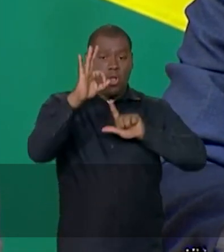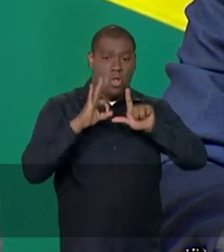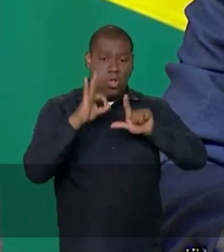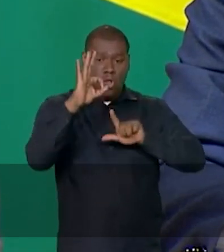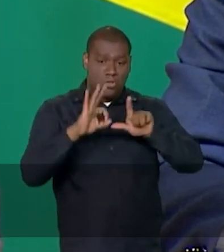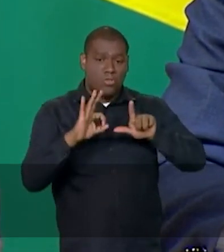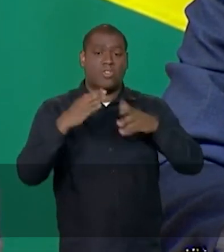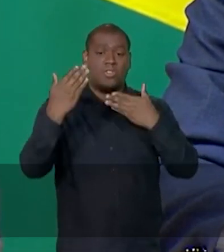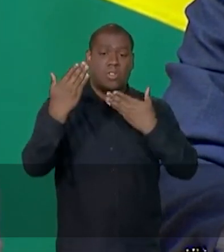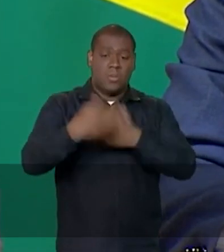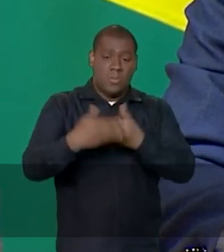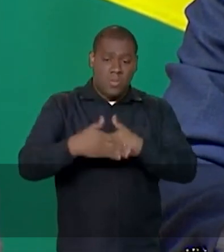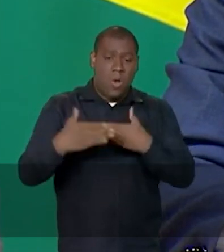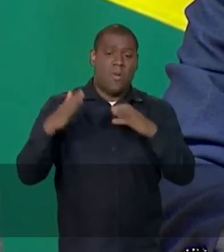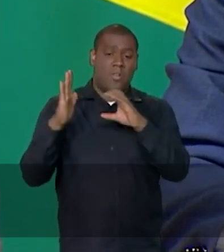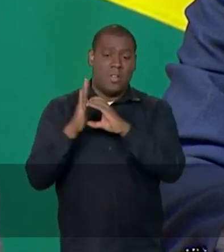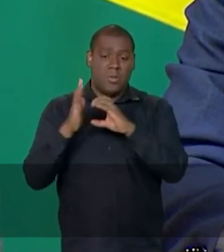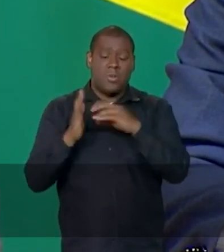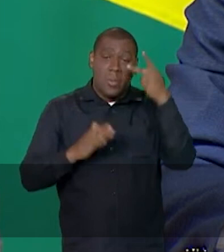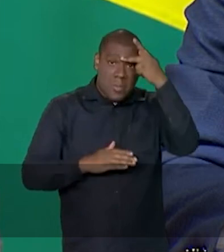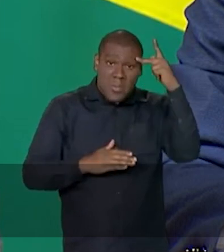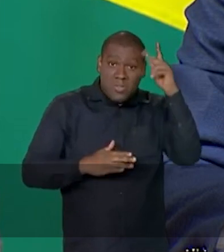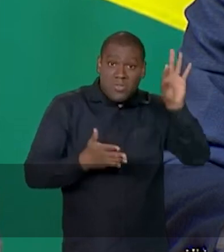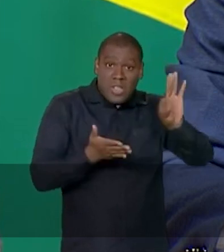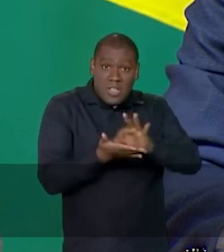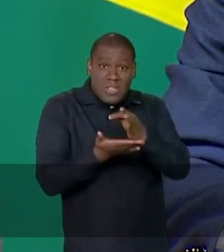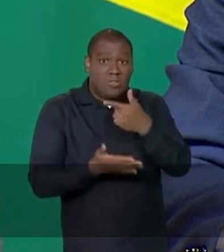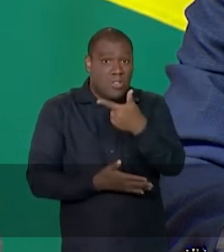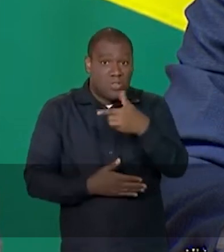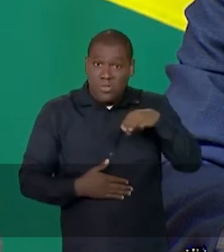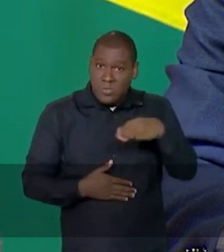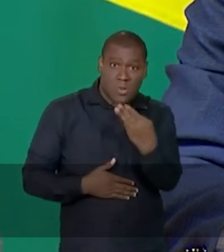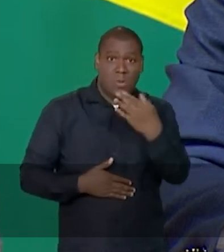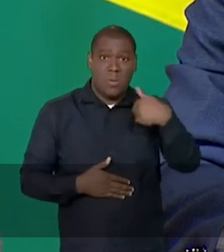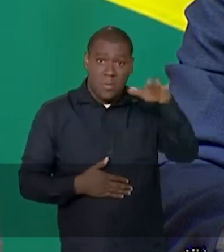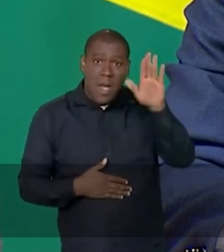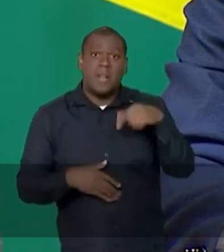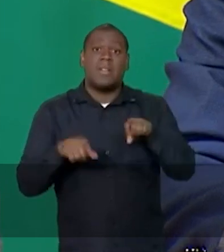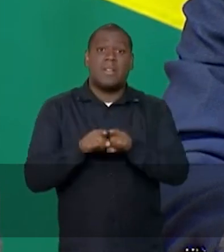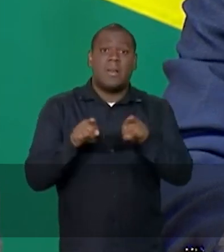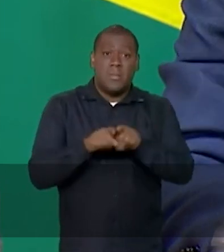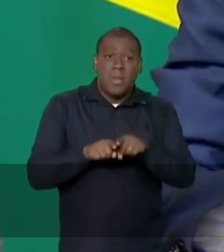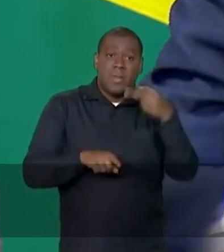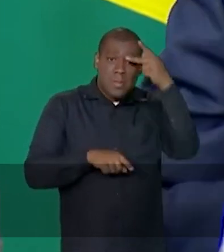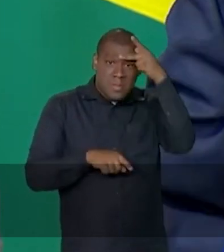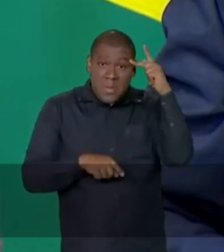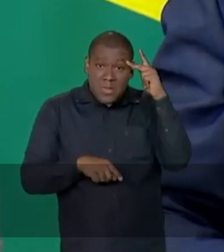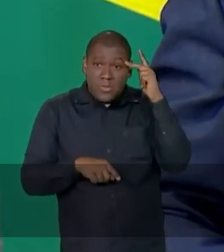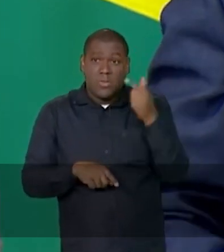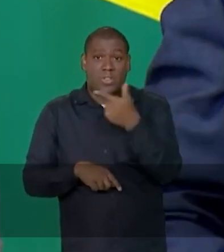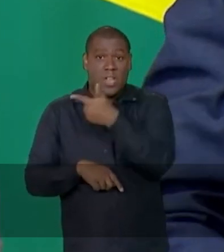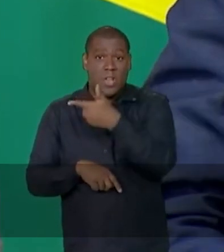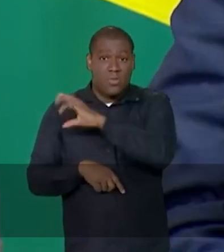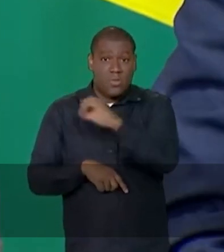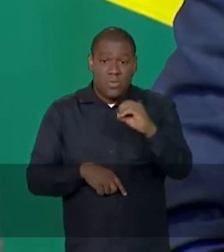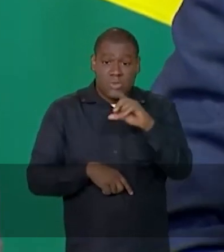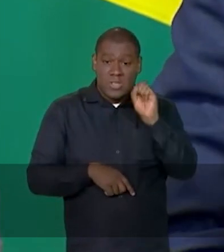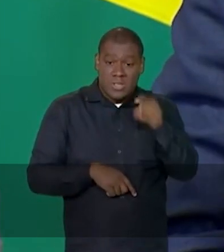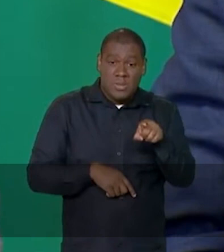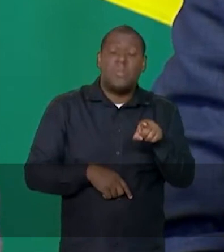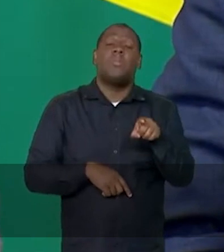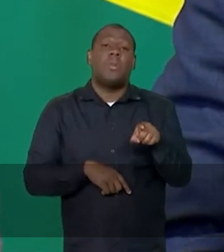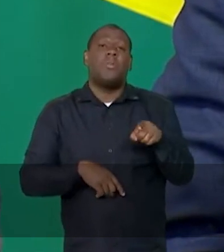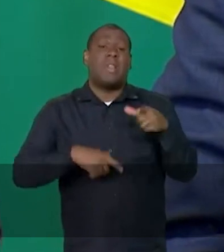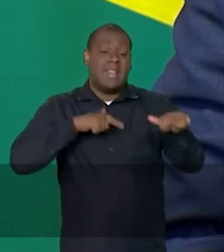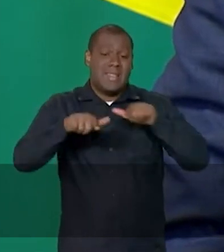prova. São mais de 2 milhões de inscritos no concurso e mais de 200 mil pessoas que trabalhariam na aplicação de provas,